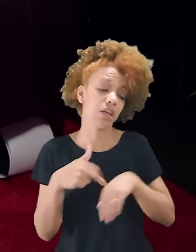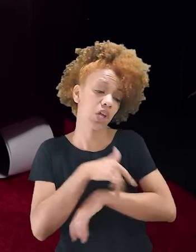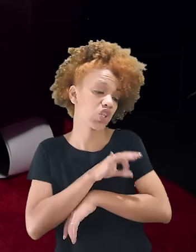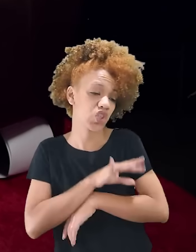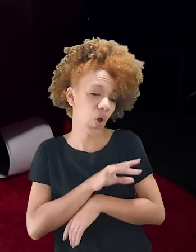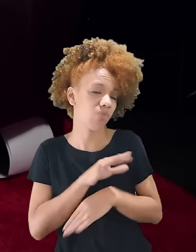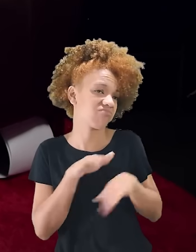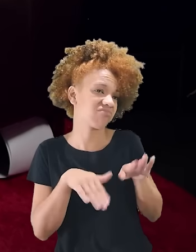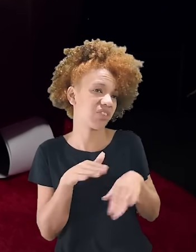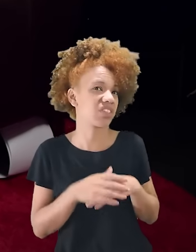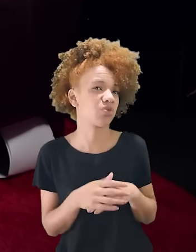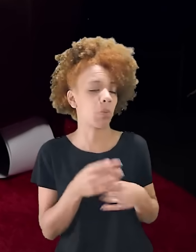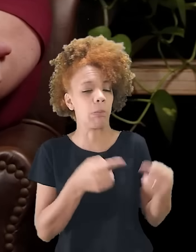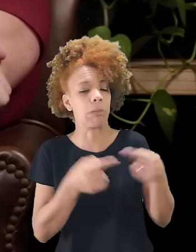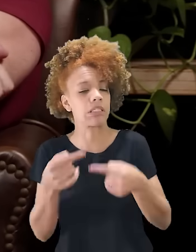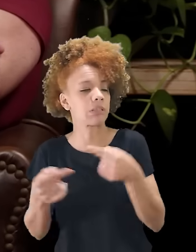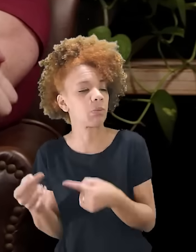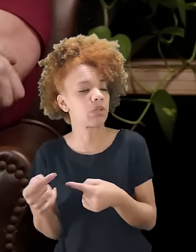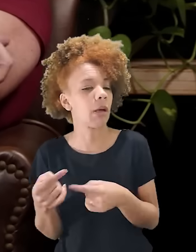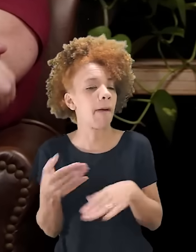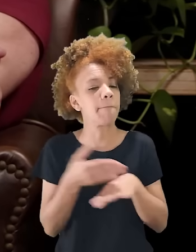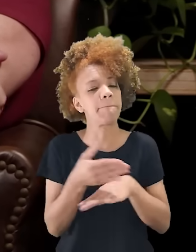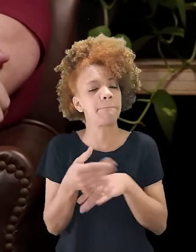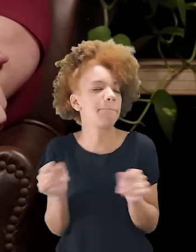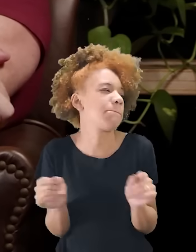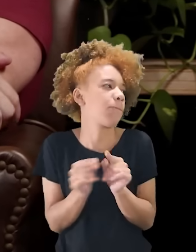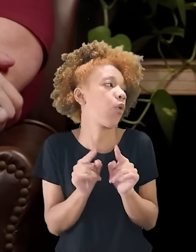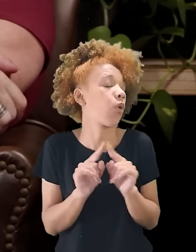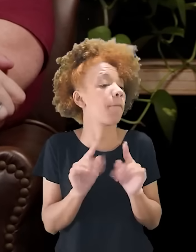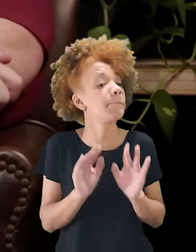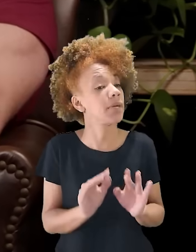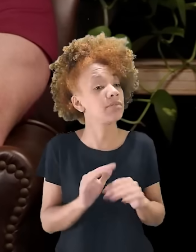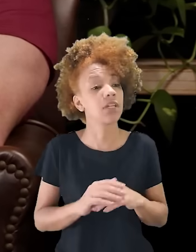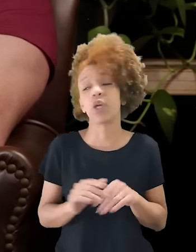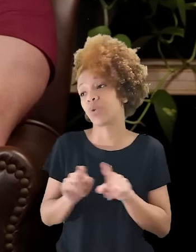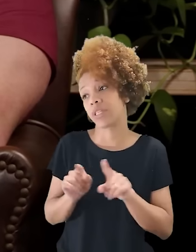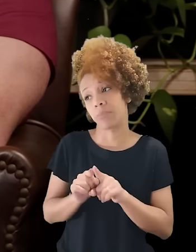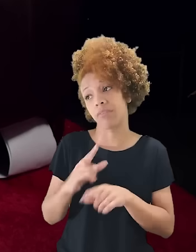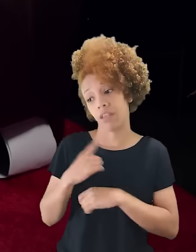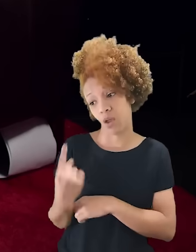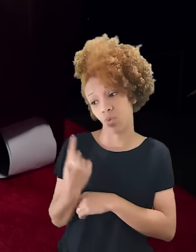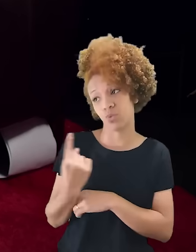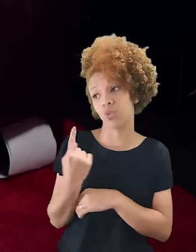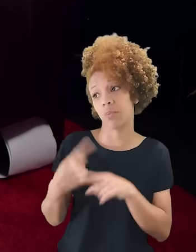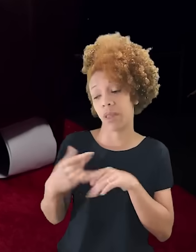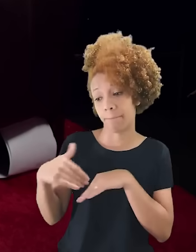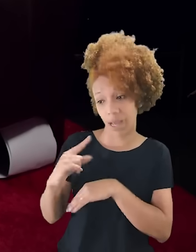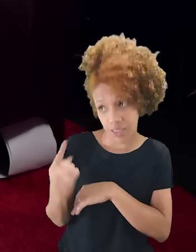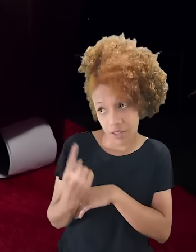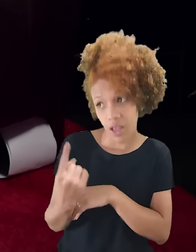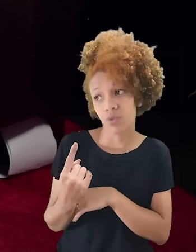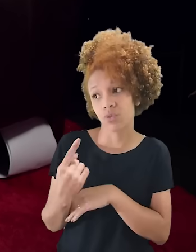só modelo talvez ia ser uma coisa muito uma disputa muito grande para pouco espaço e quando você esse pluri e eu também não tenho altura né Porque